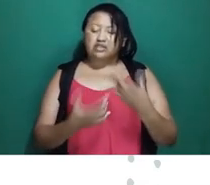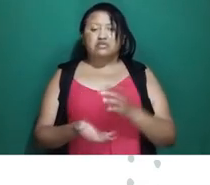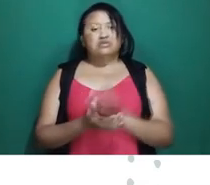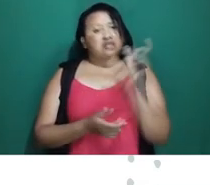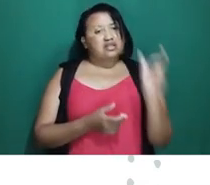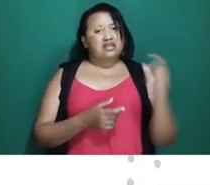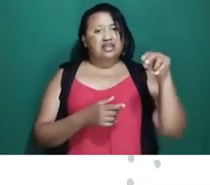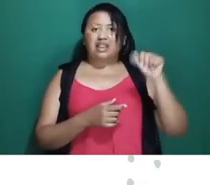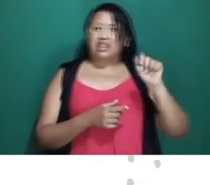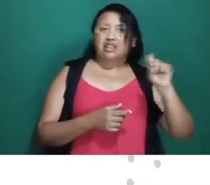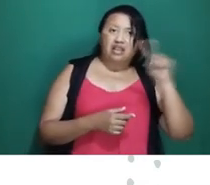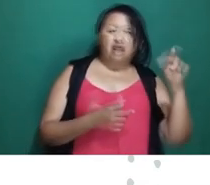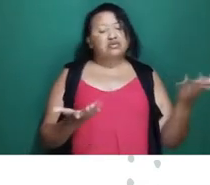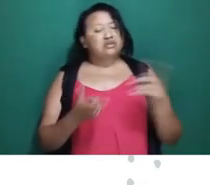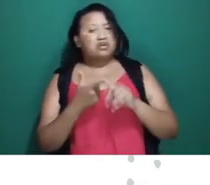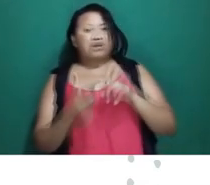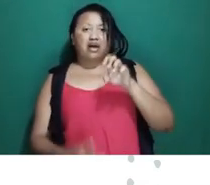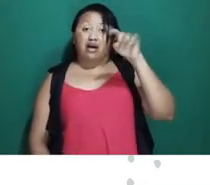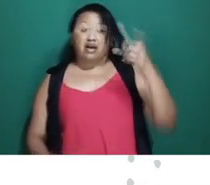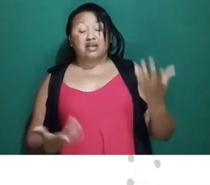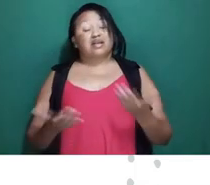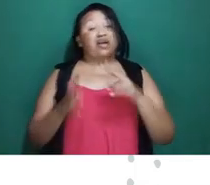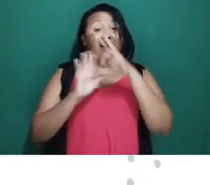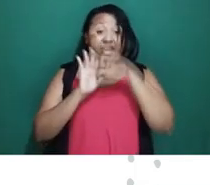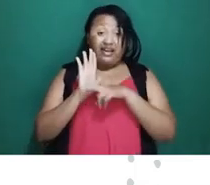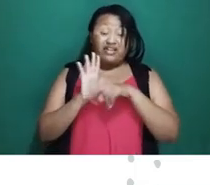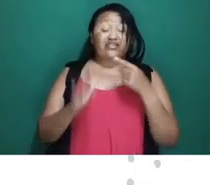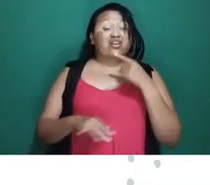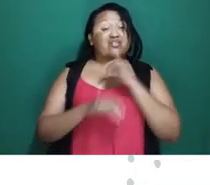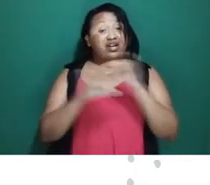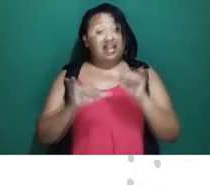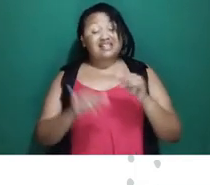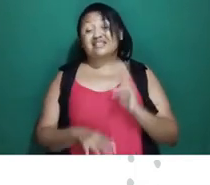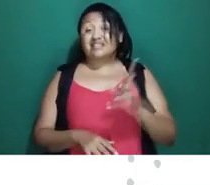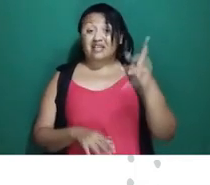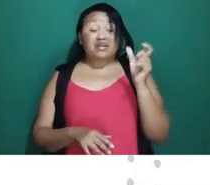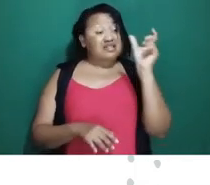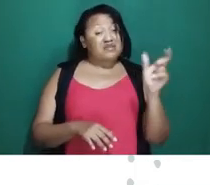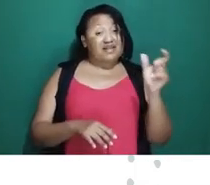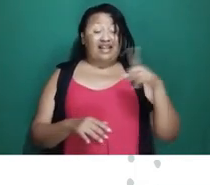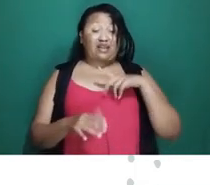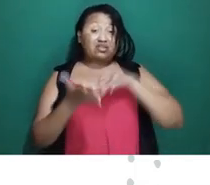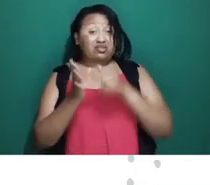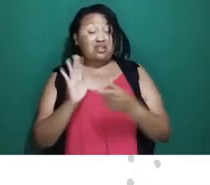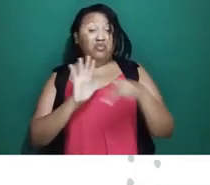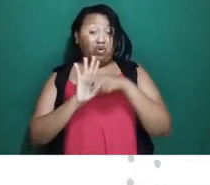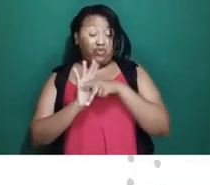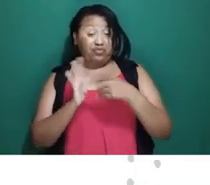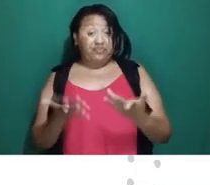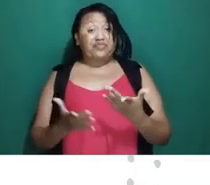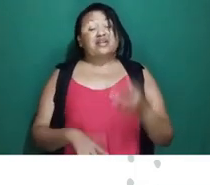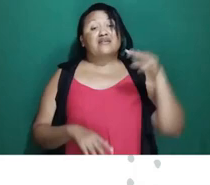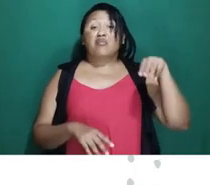palavra e o que a regra vai dizer é que geralmente aí essas palavras e tem um sentido próprio né que são